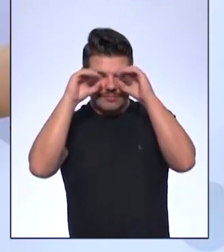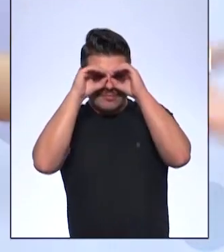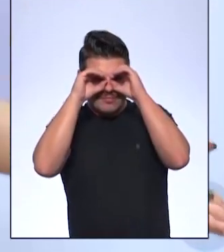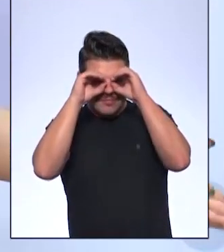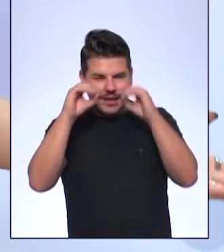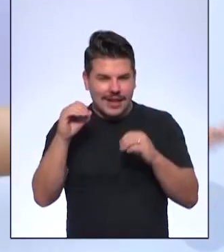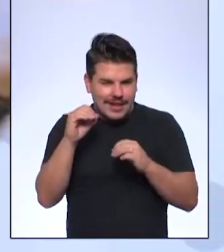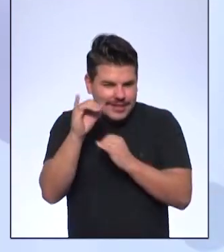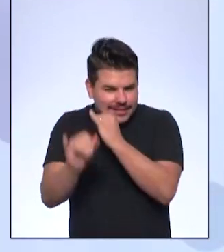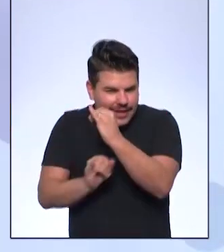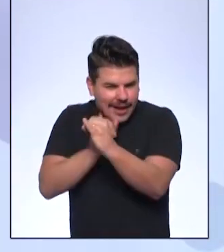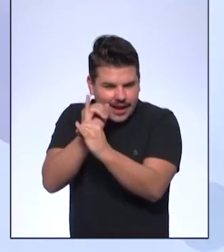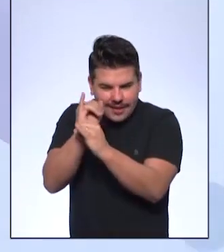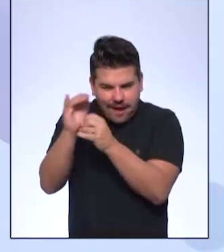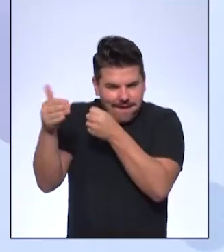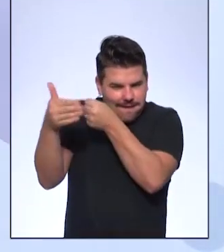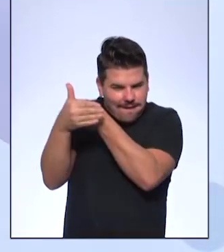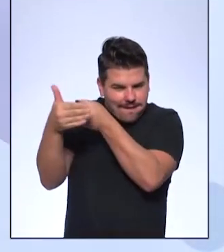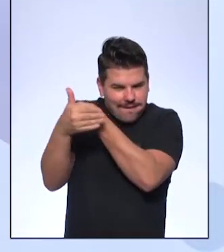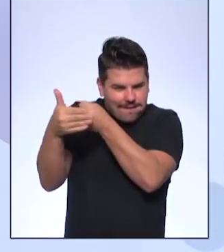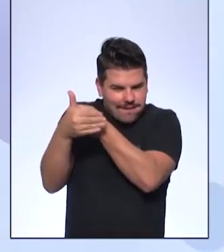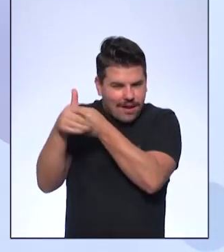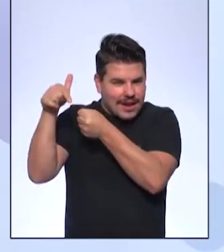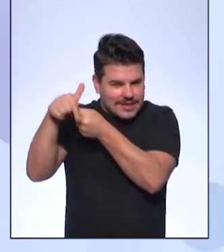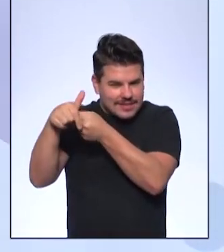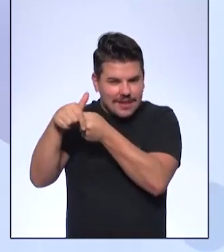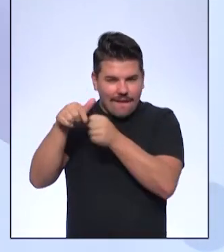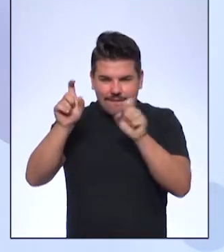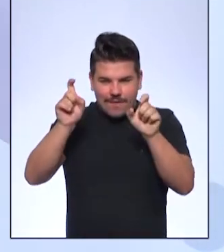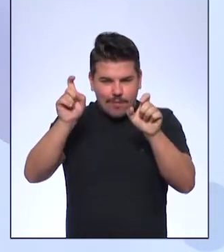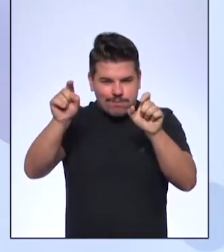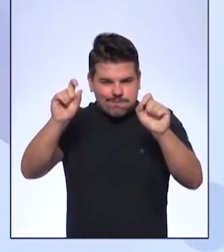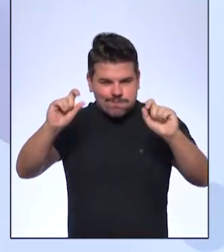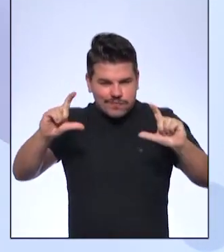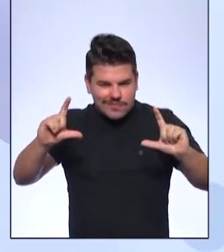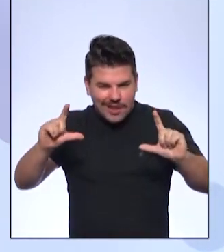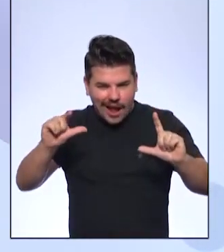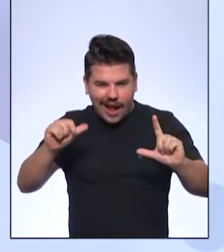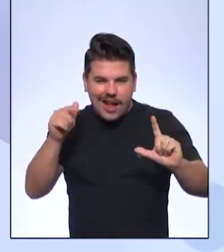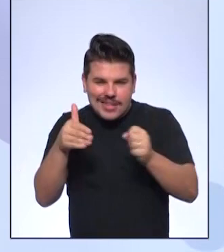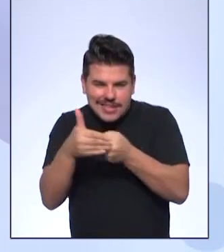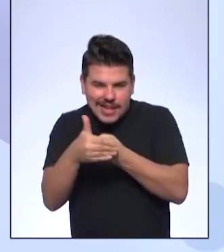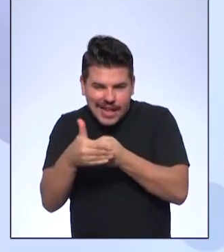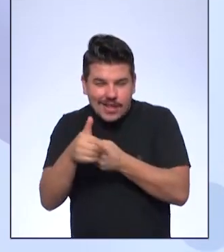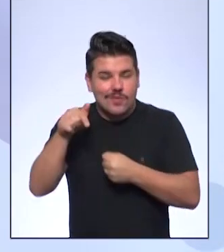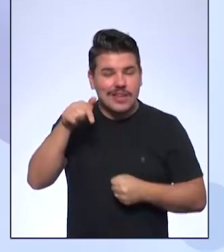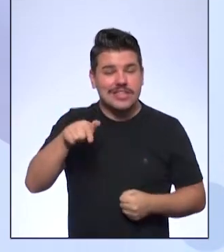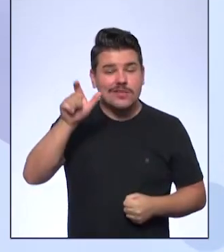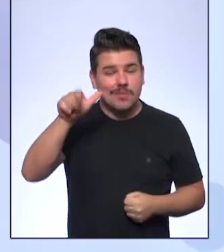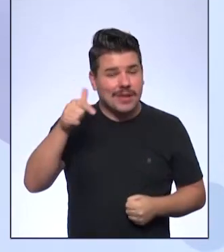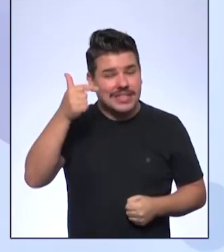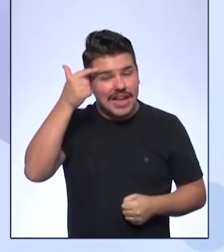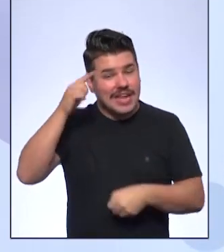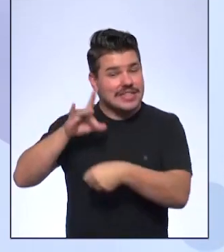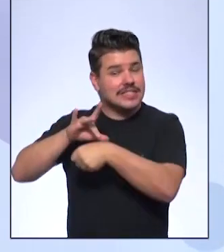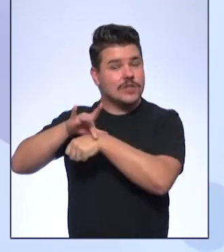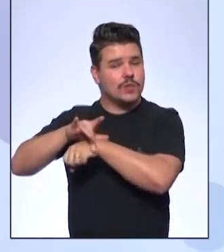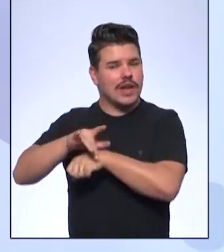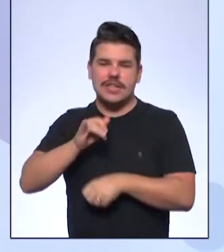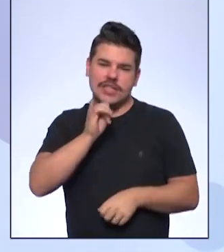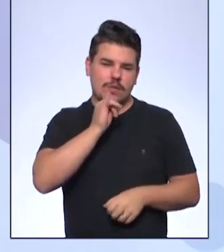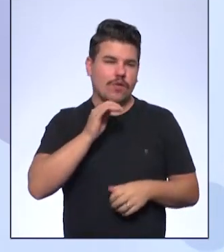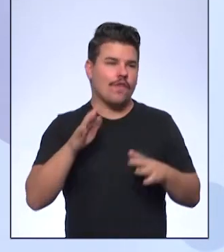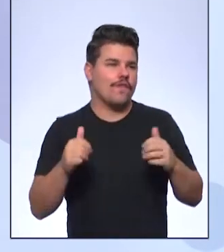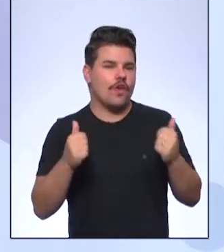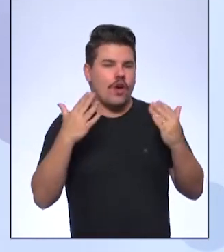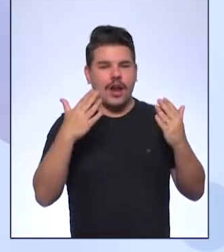da máquina tal. Então, isso não tem nada a ver. Tá? A guia anônima, ela é, na verdade, uma segurança para, por exemplo, eu estou na